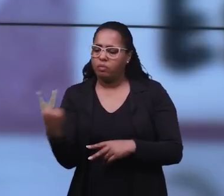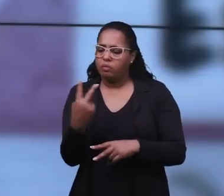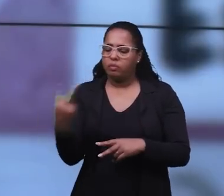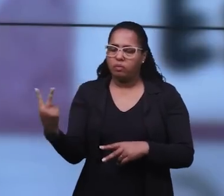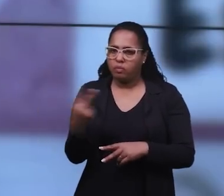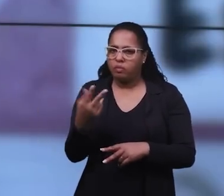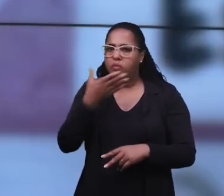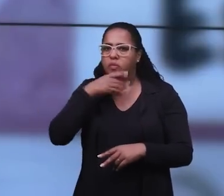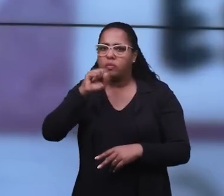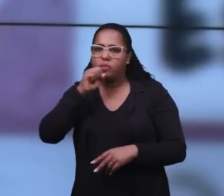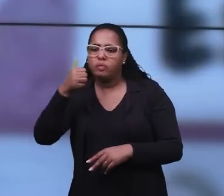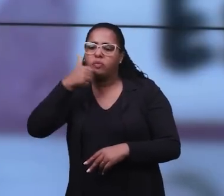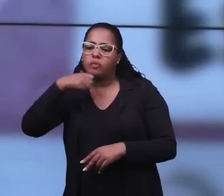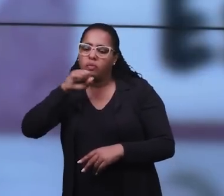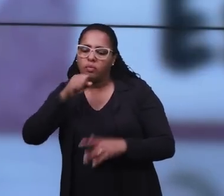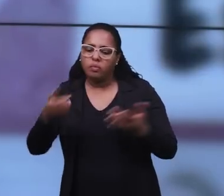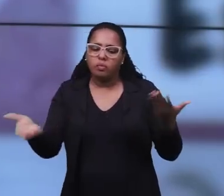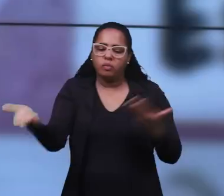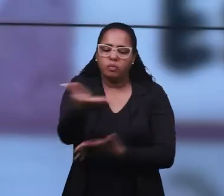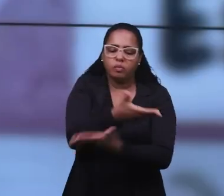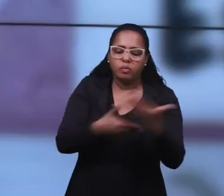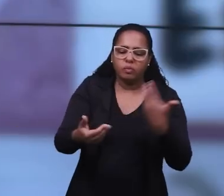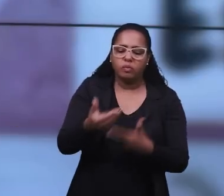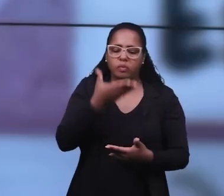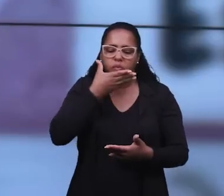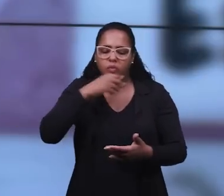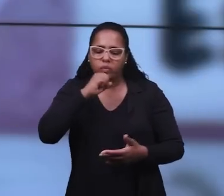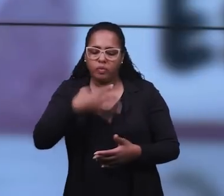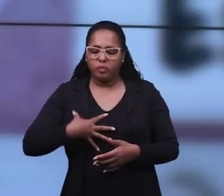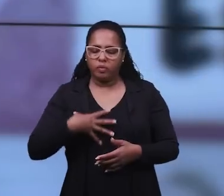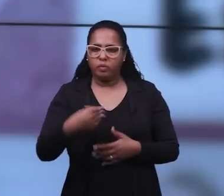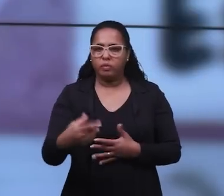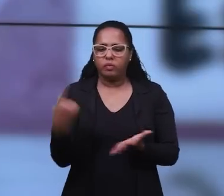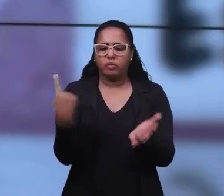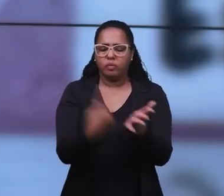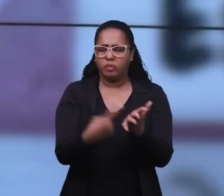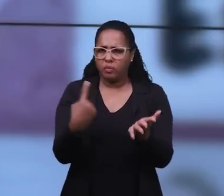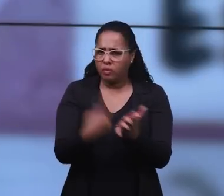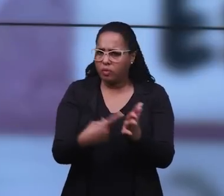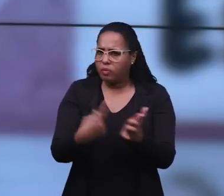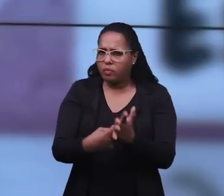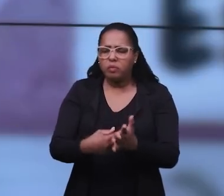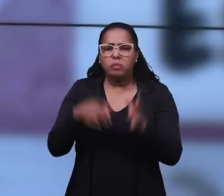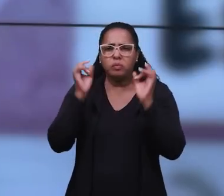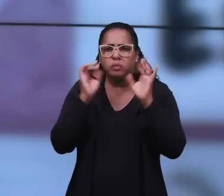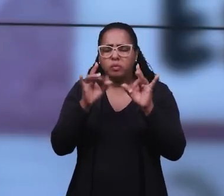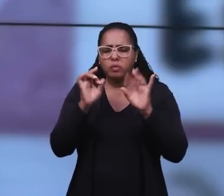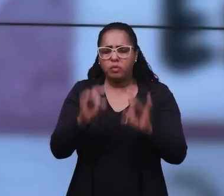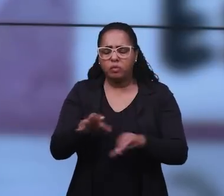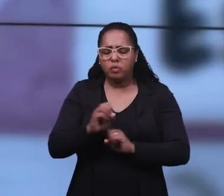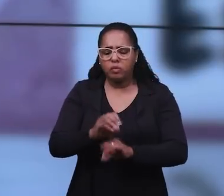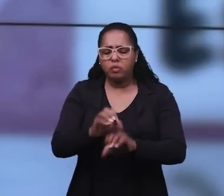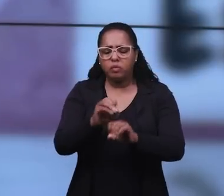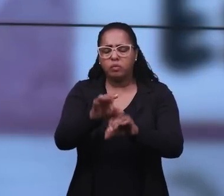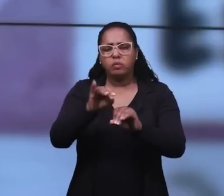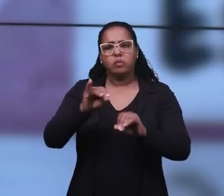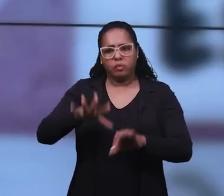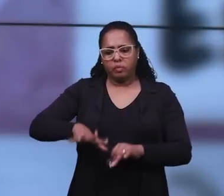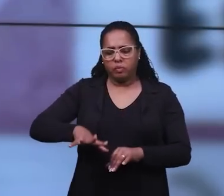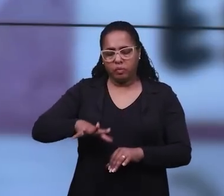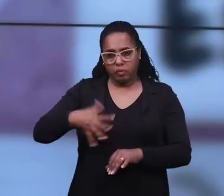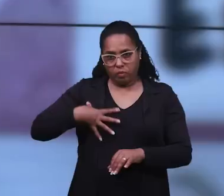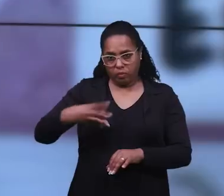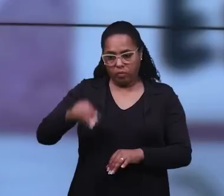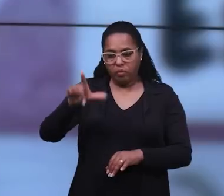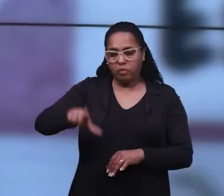entre si e dos pais com os filhos, da noiva com o noivo. Isso tem um impacto grande na formação dos filhos e nas